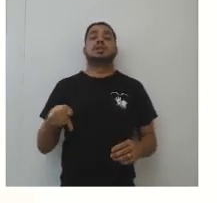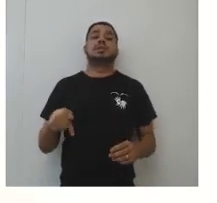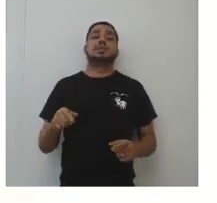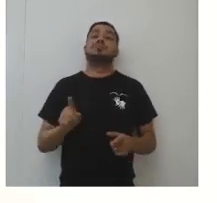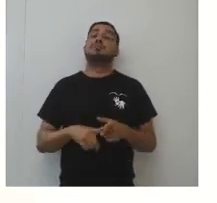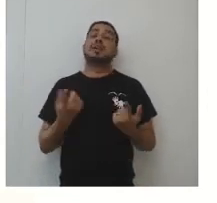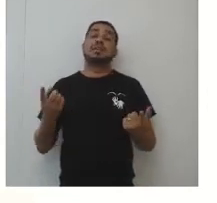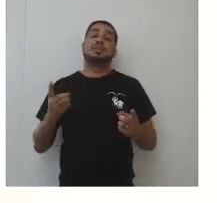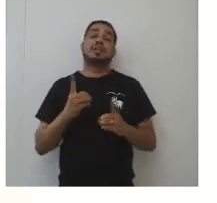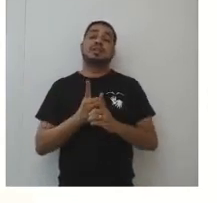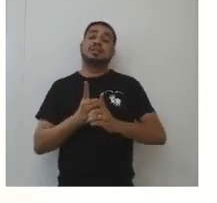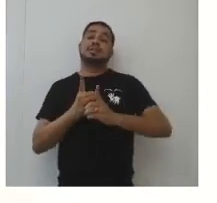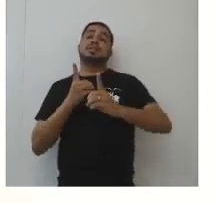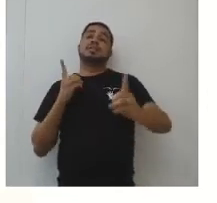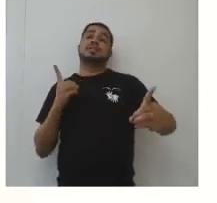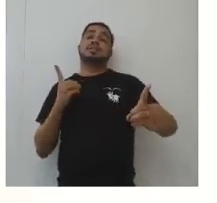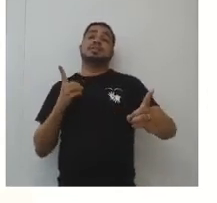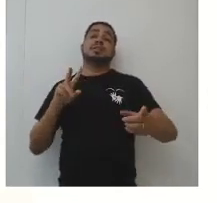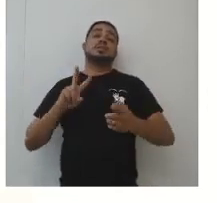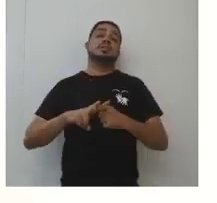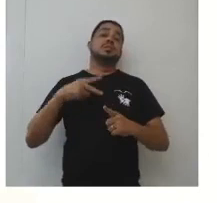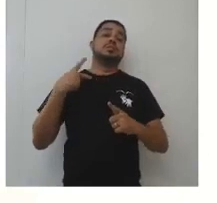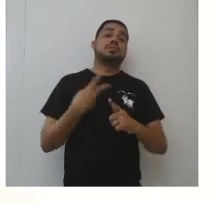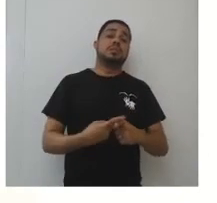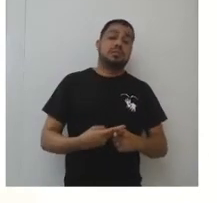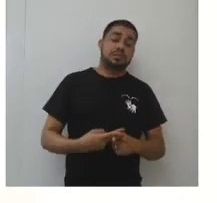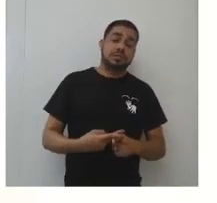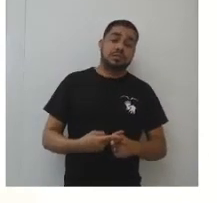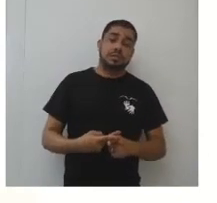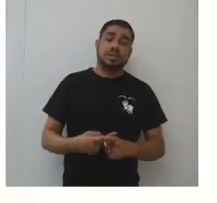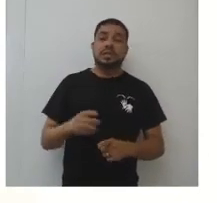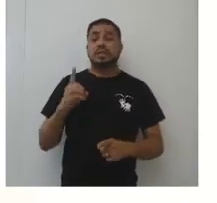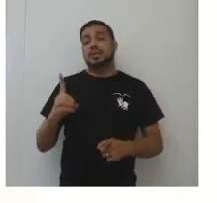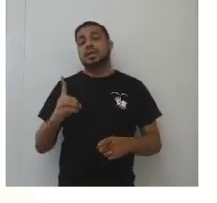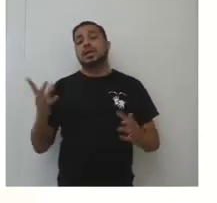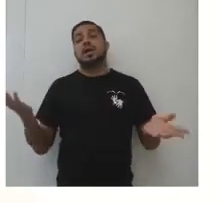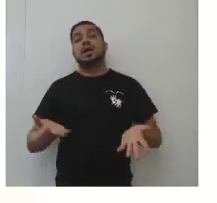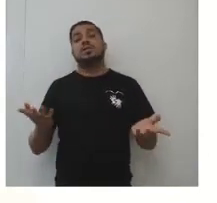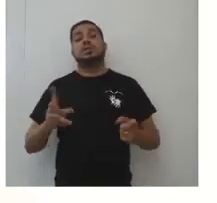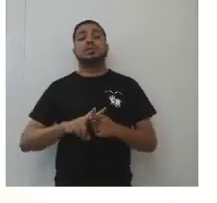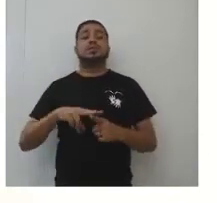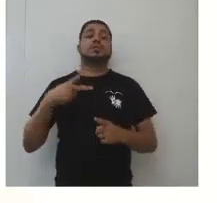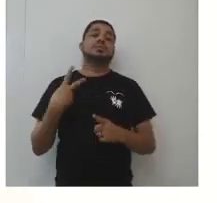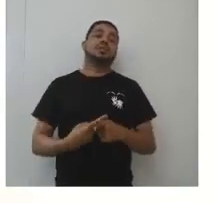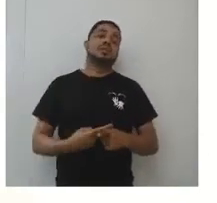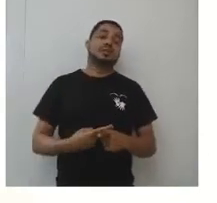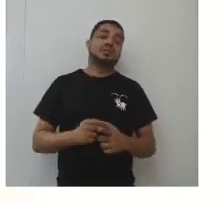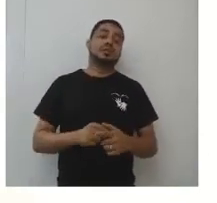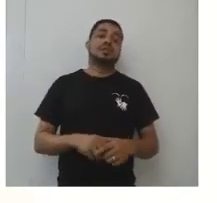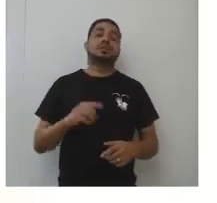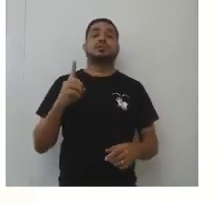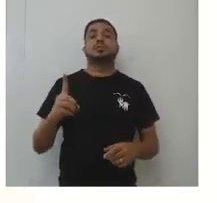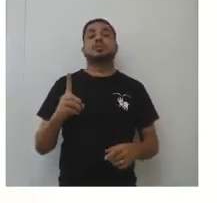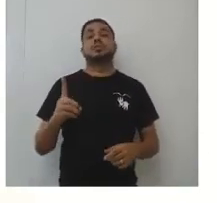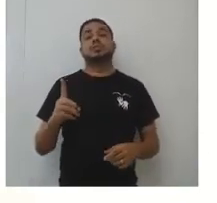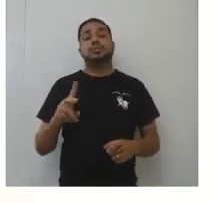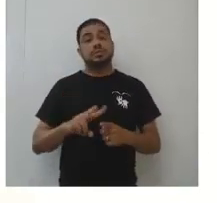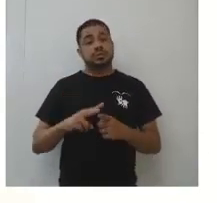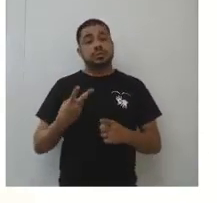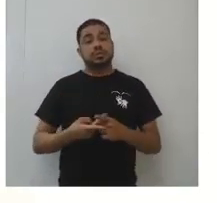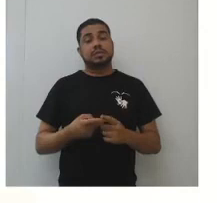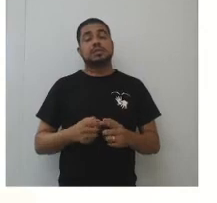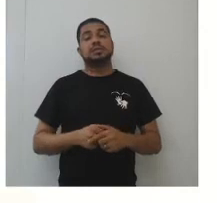só que a distância, abençoado, dobrou. A distância era D, agora vai dobrar. Ó, 2D,